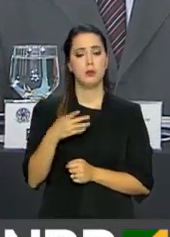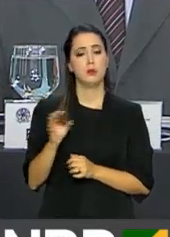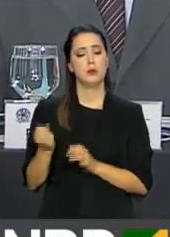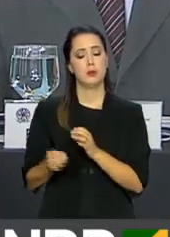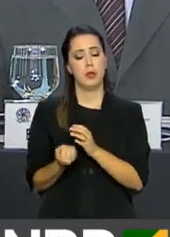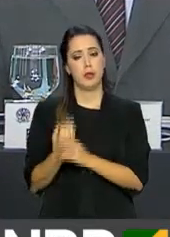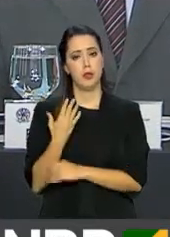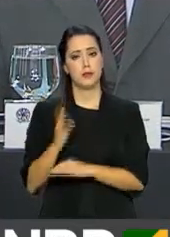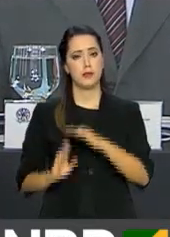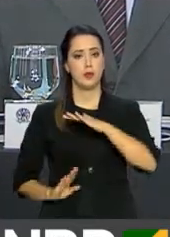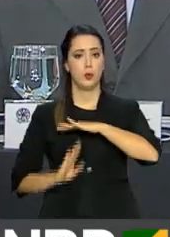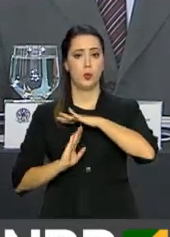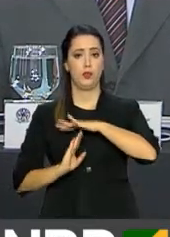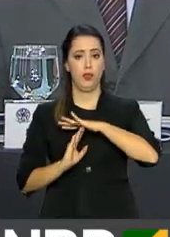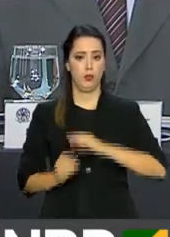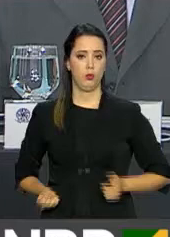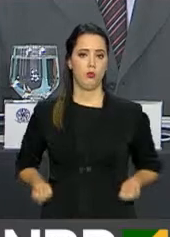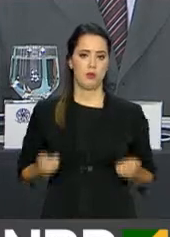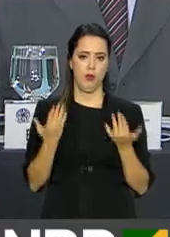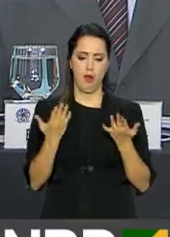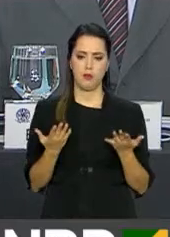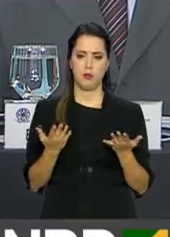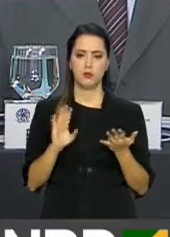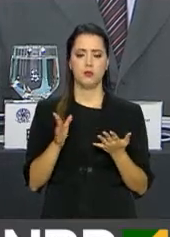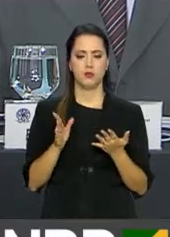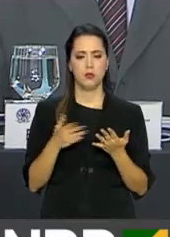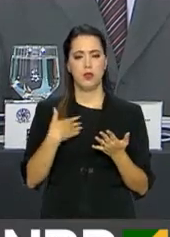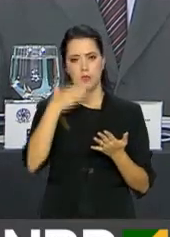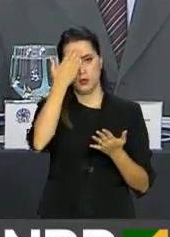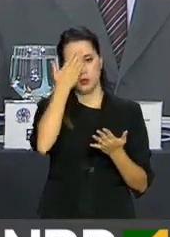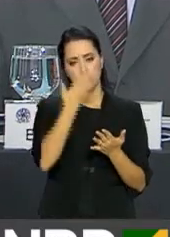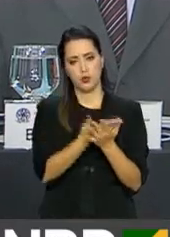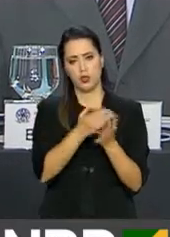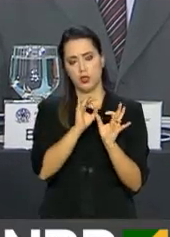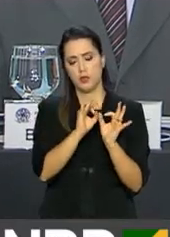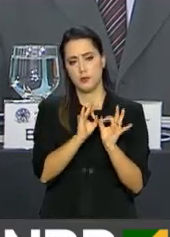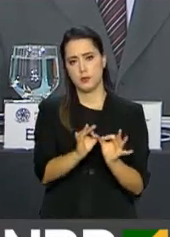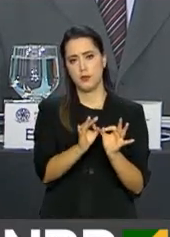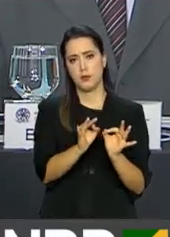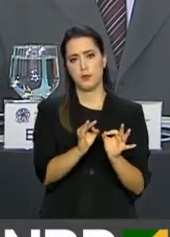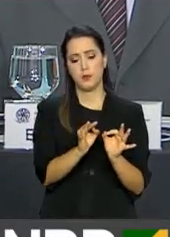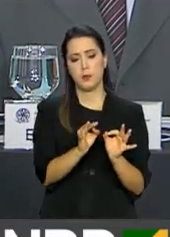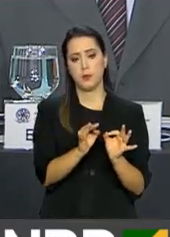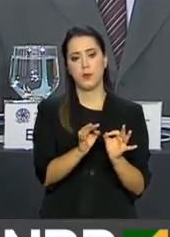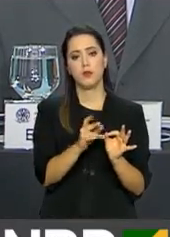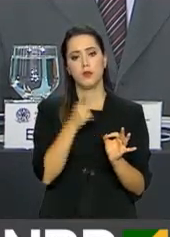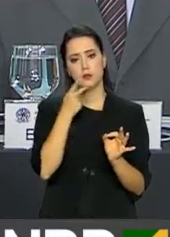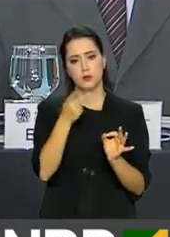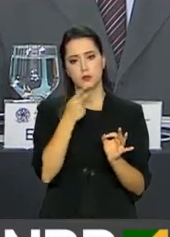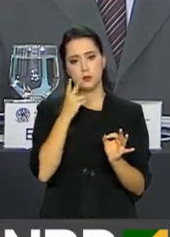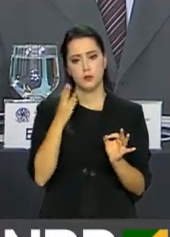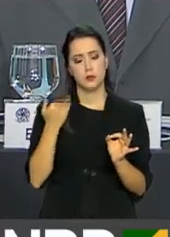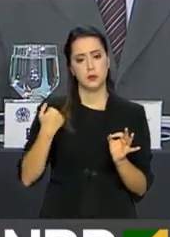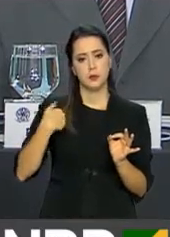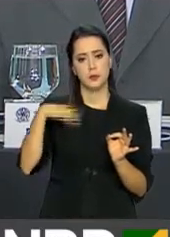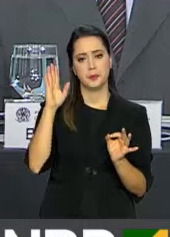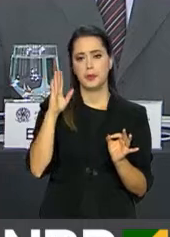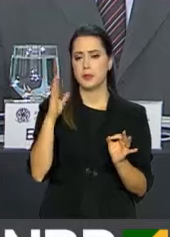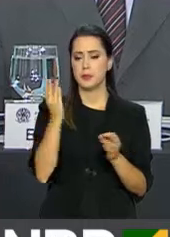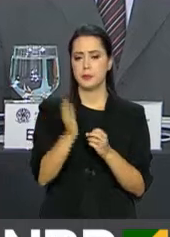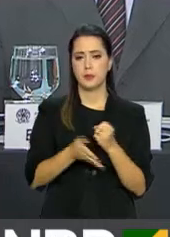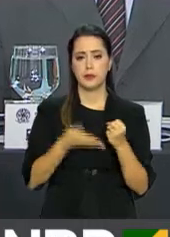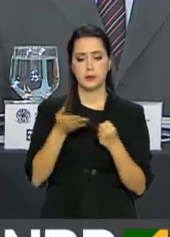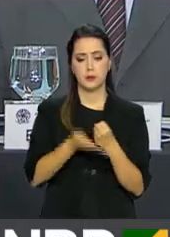dos gastos públicos na convicção na certeza na afirmação mais trivial